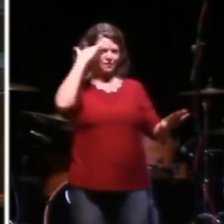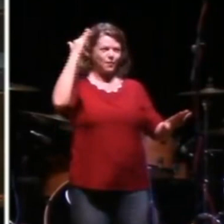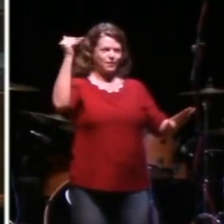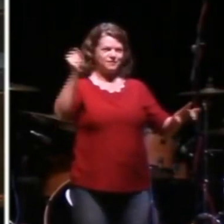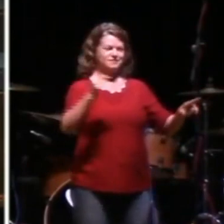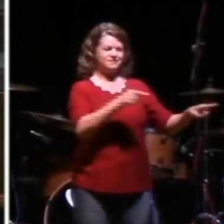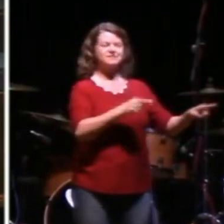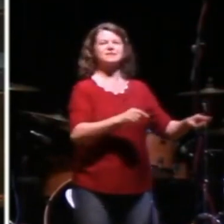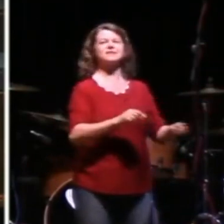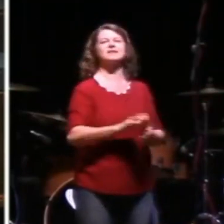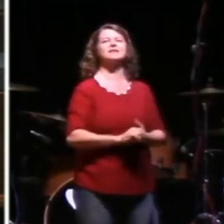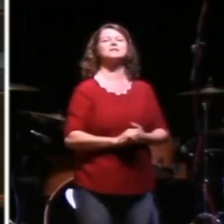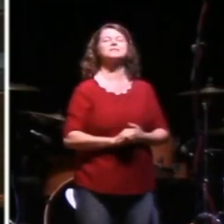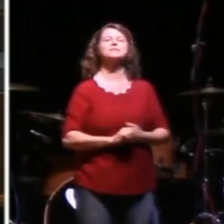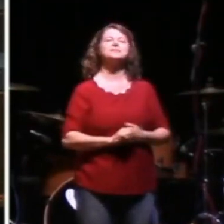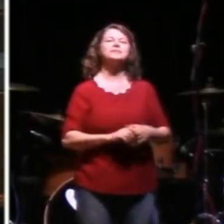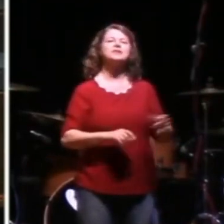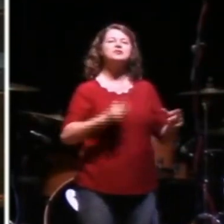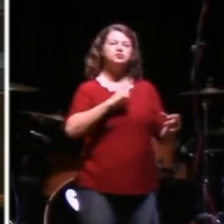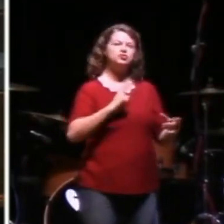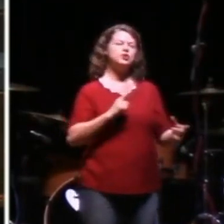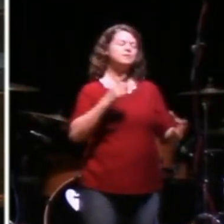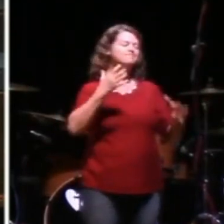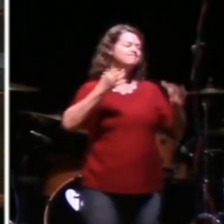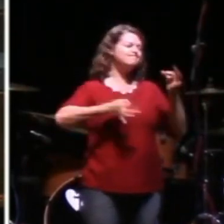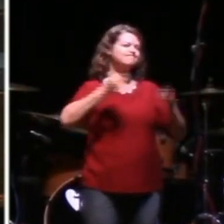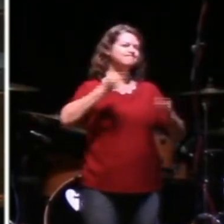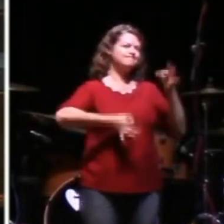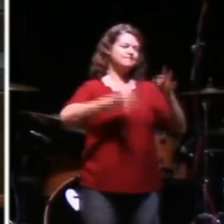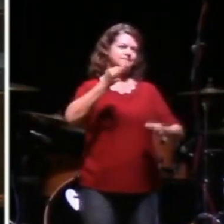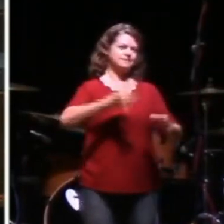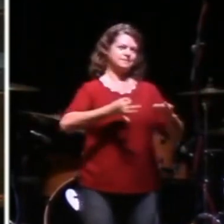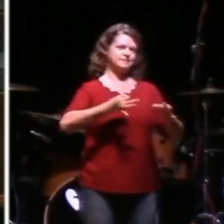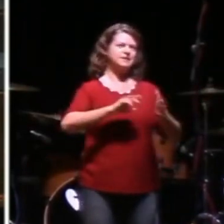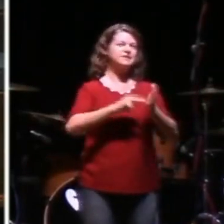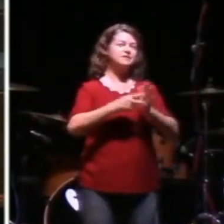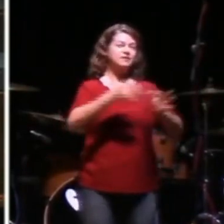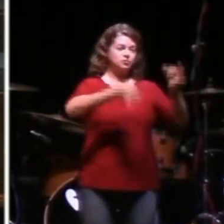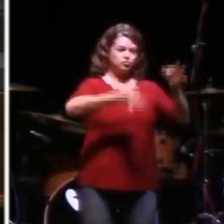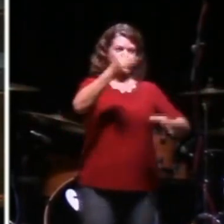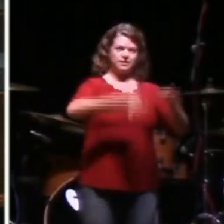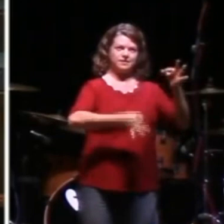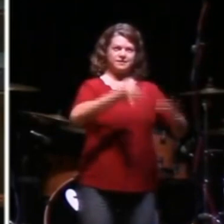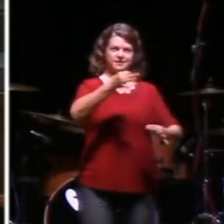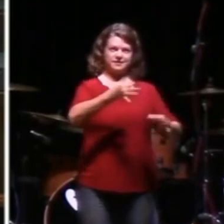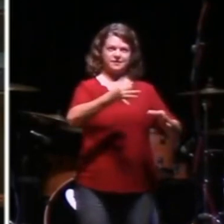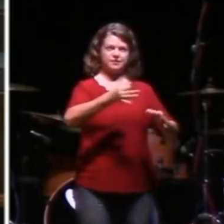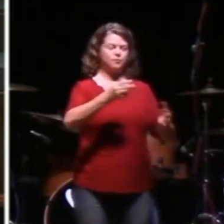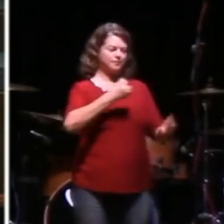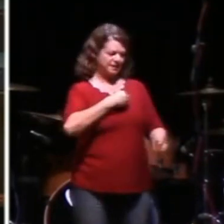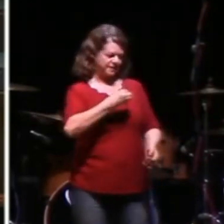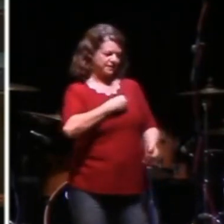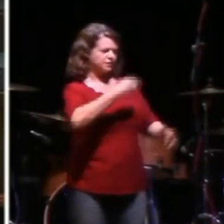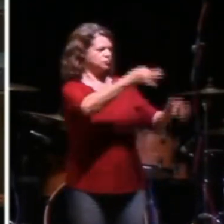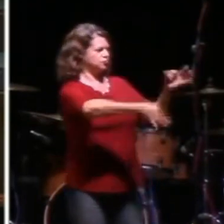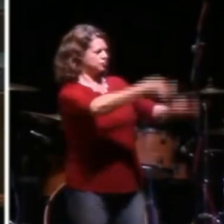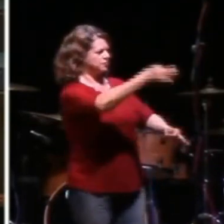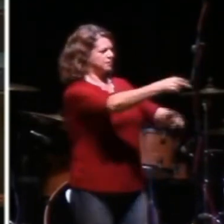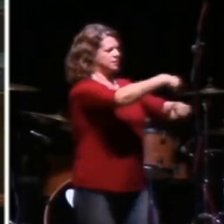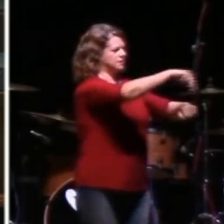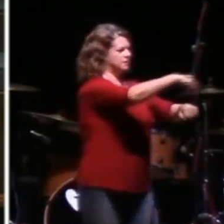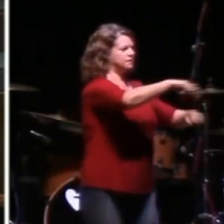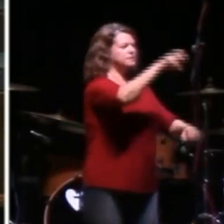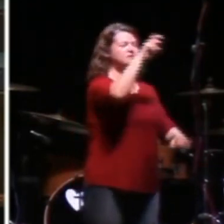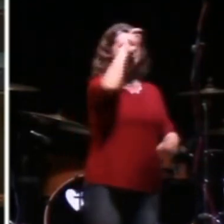julgar a idolatria julgar o pecado e julgar a ação do egito por todas as